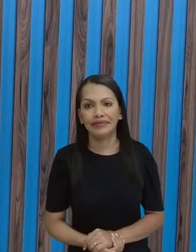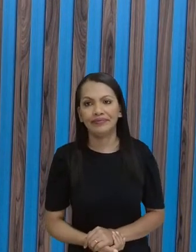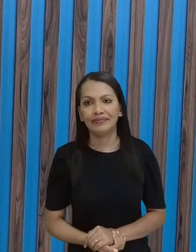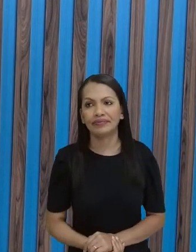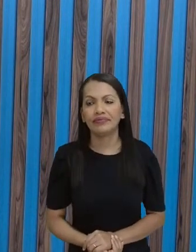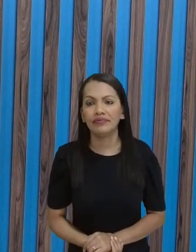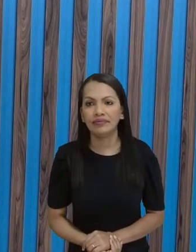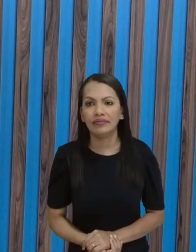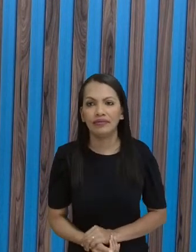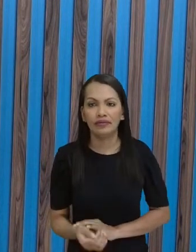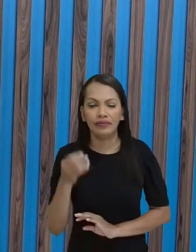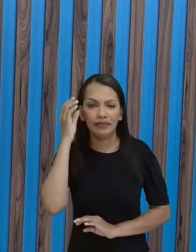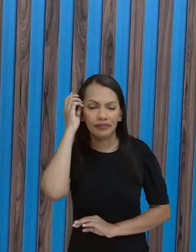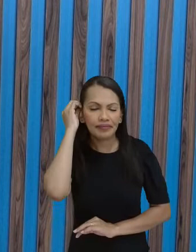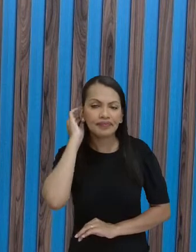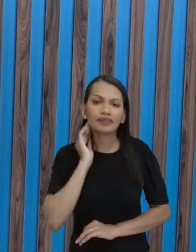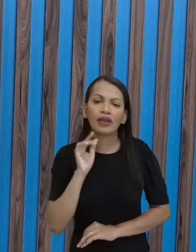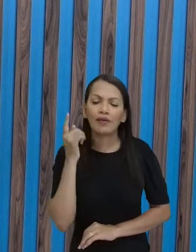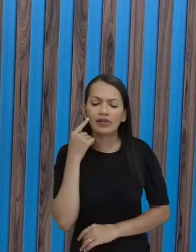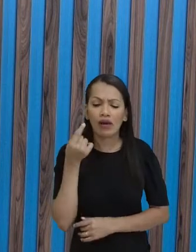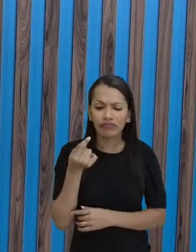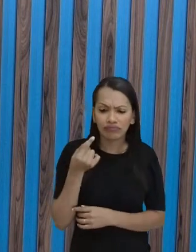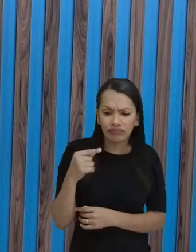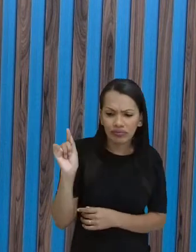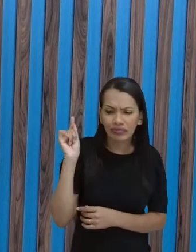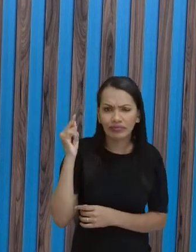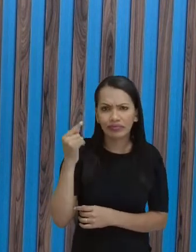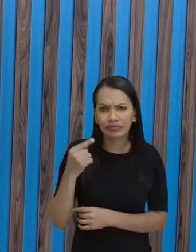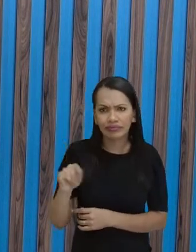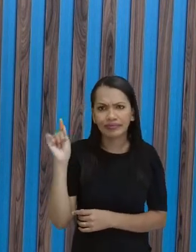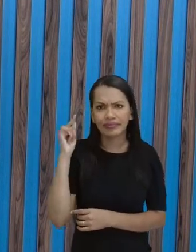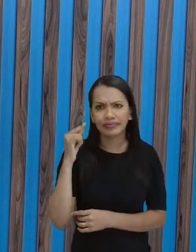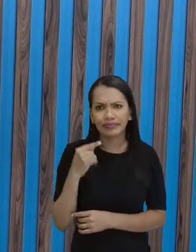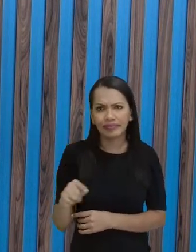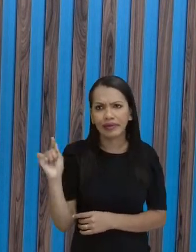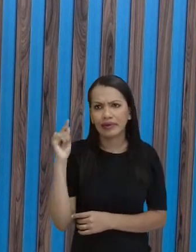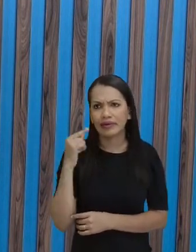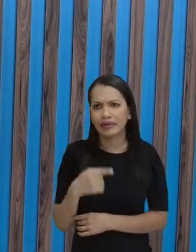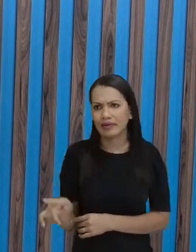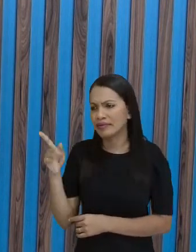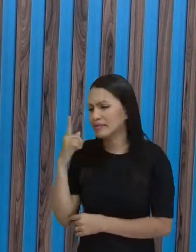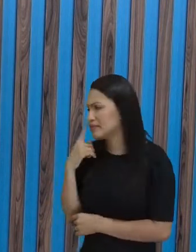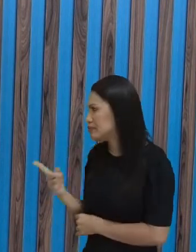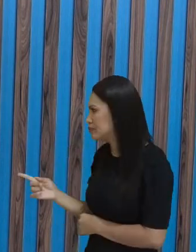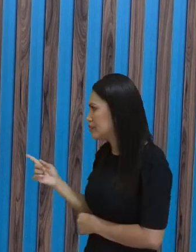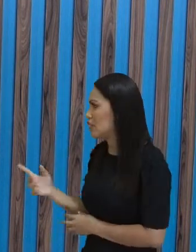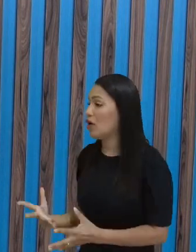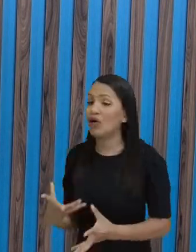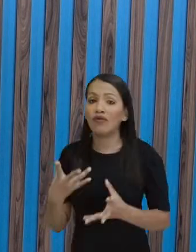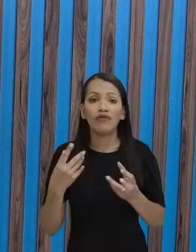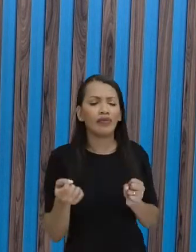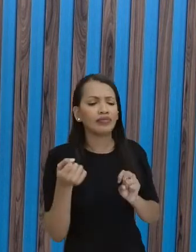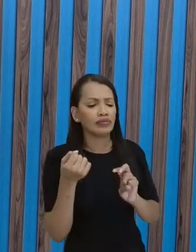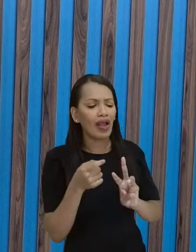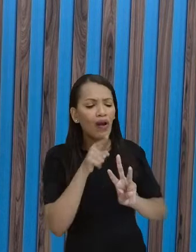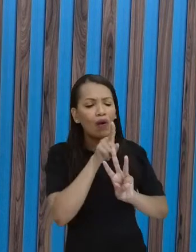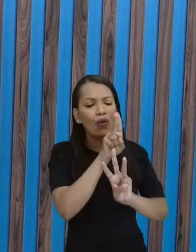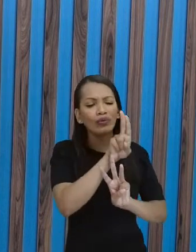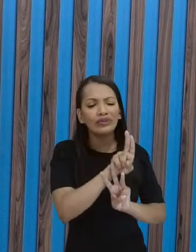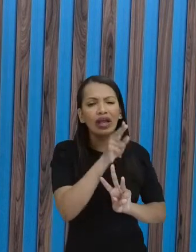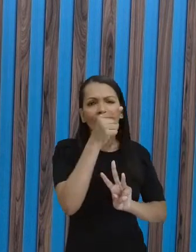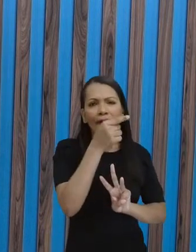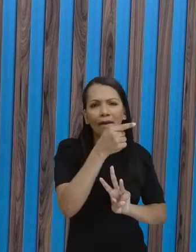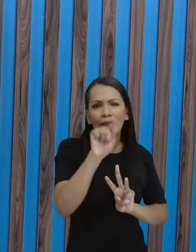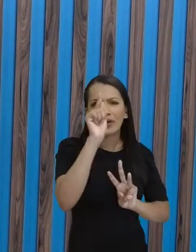começar a cortar, né? E a gente vai mexer justamente com a unidade, com as unidades. Nós iremos cortar